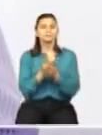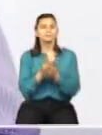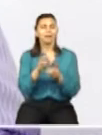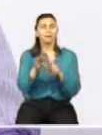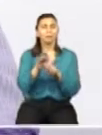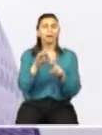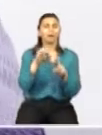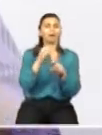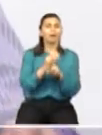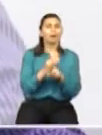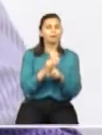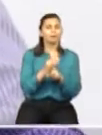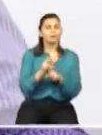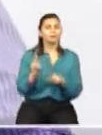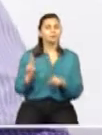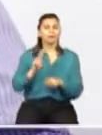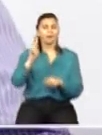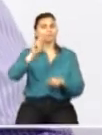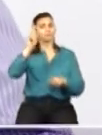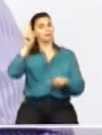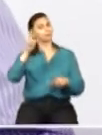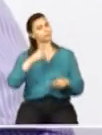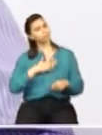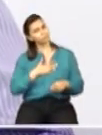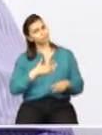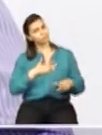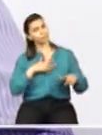entorno, valorizou o nosso trabalho,